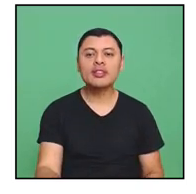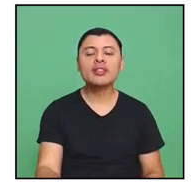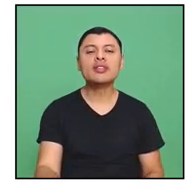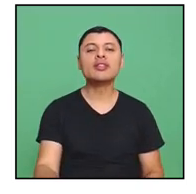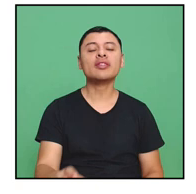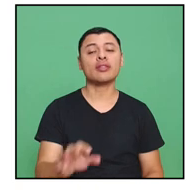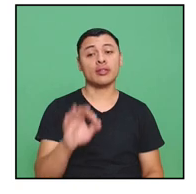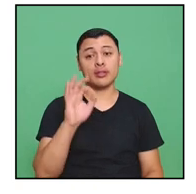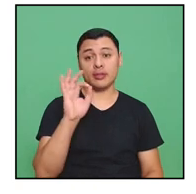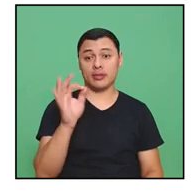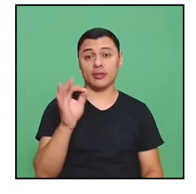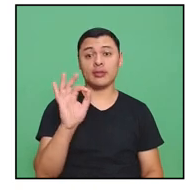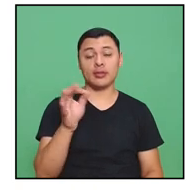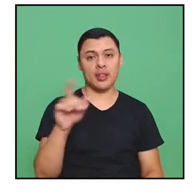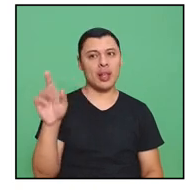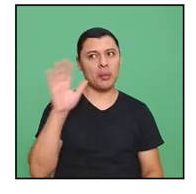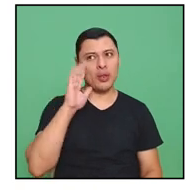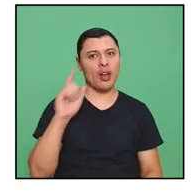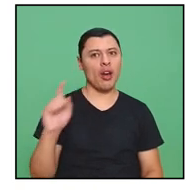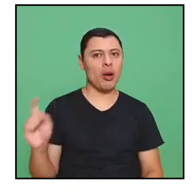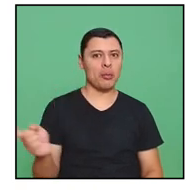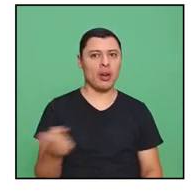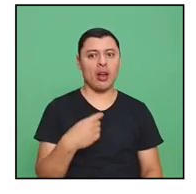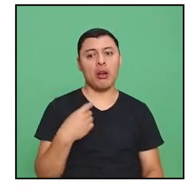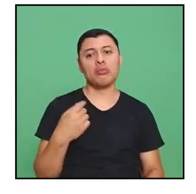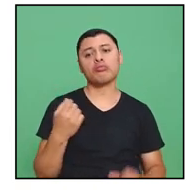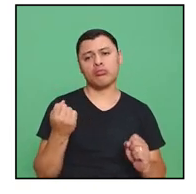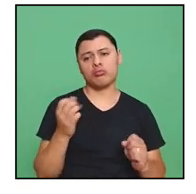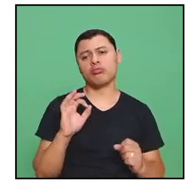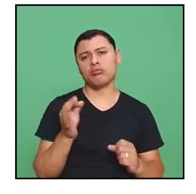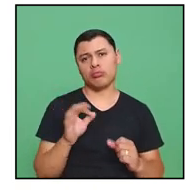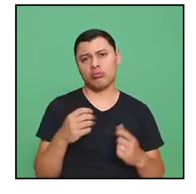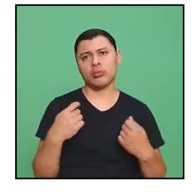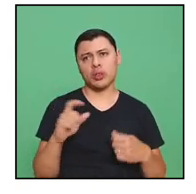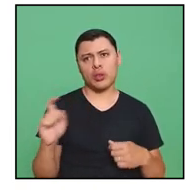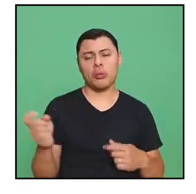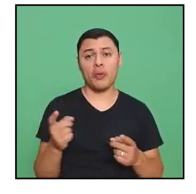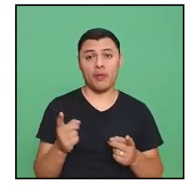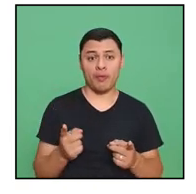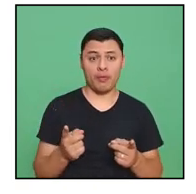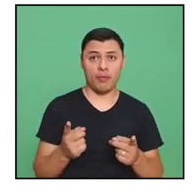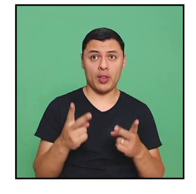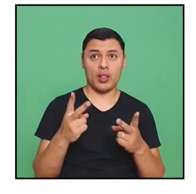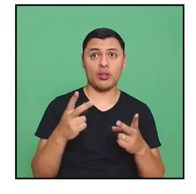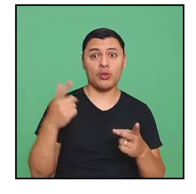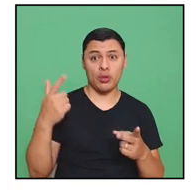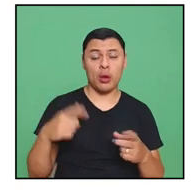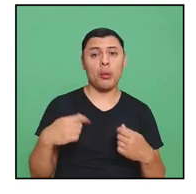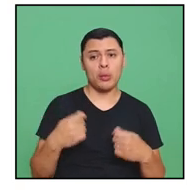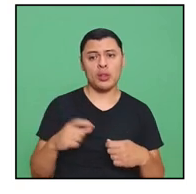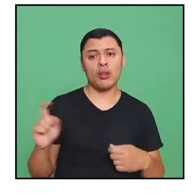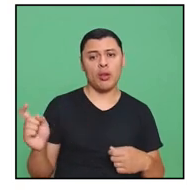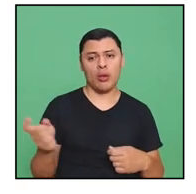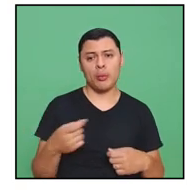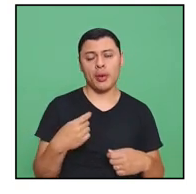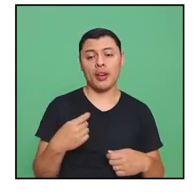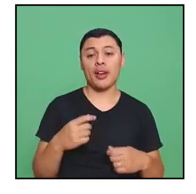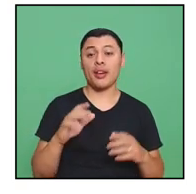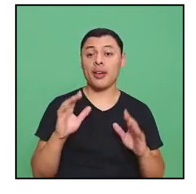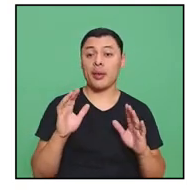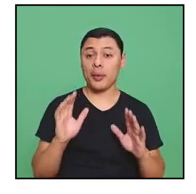Sim, ele pensa em cobrar os royalties. Claro, tem que cobrar os royalties. Se alguém faz uma revenda, ele tem que vir para você. Nesse caso,